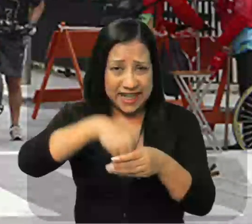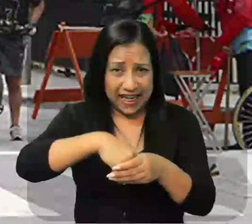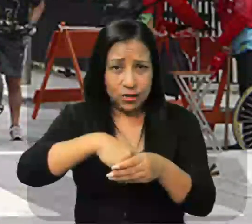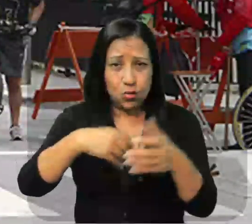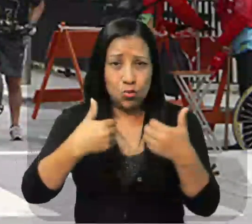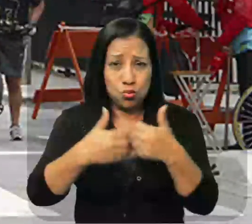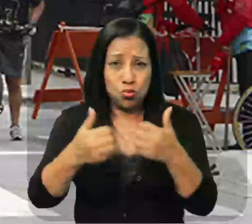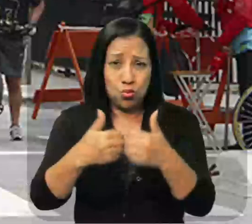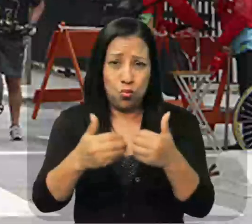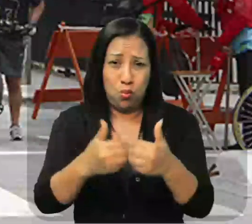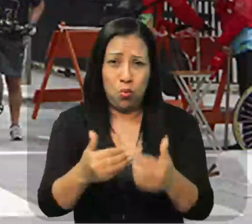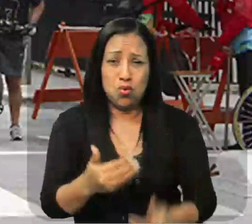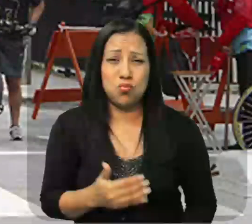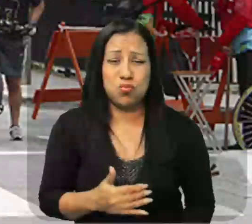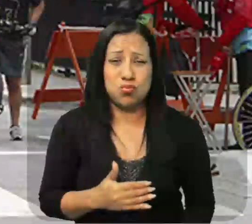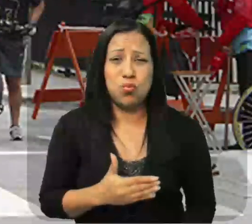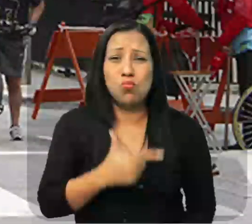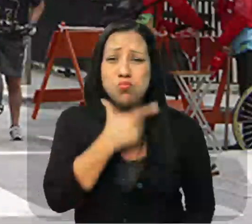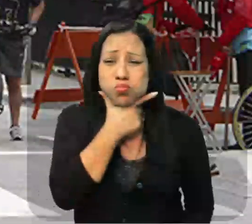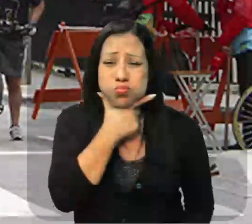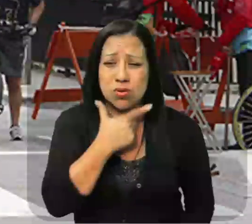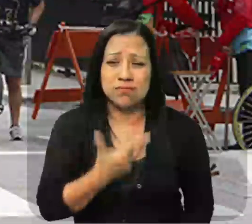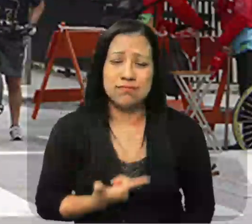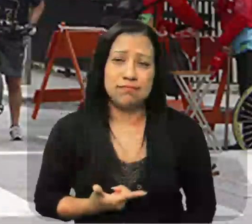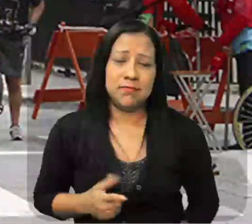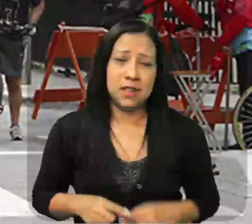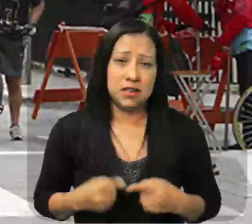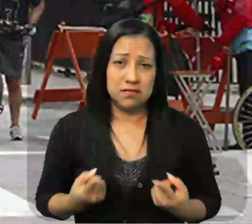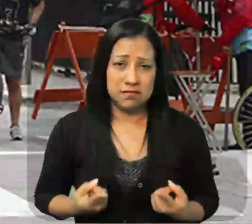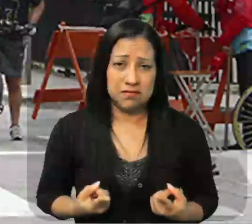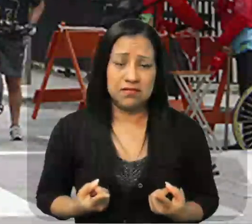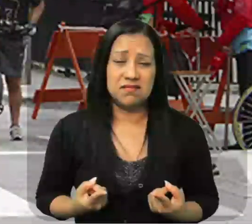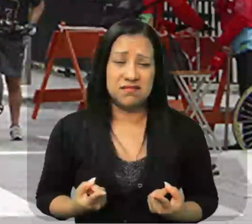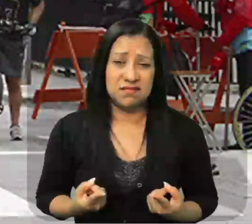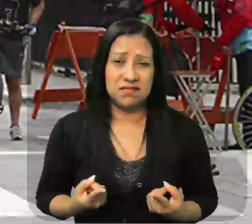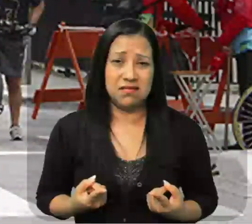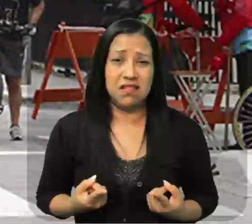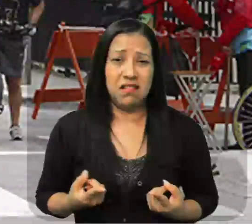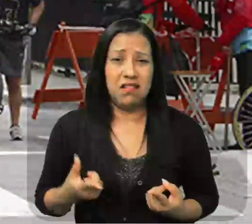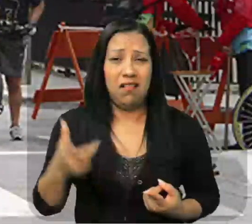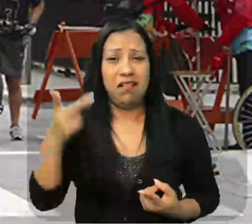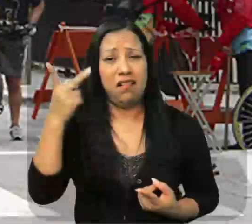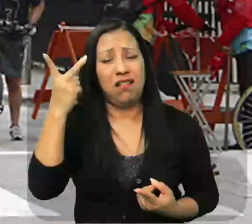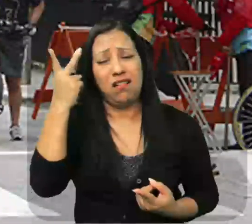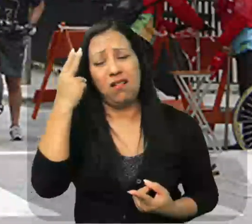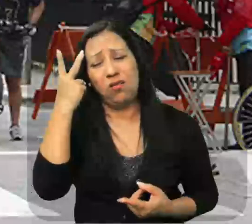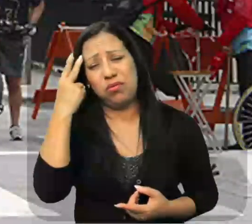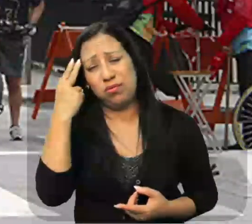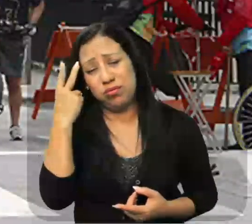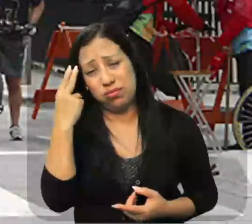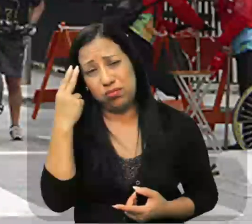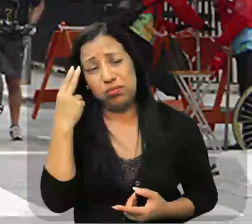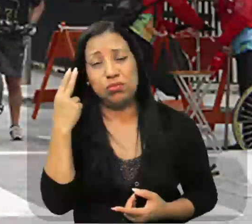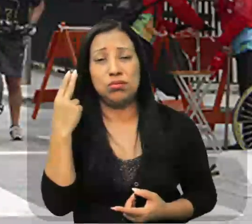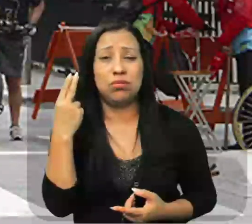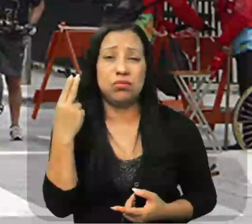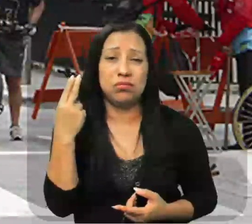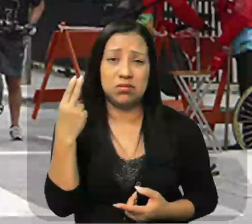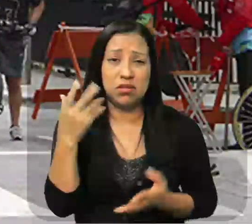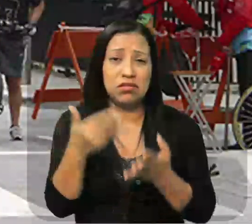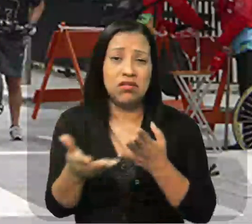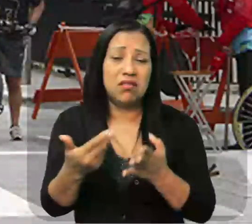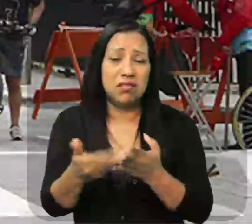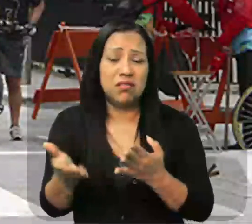ônibus, lotados. Elas perdem sono, porque acordam cedo,